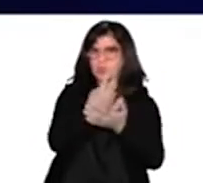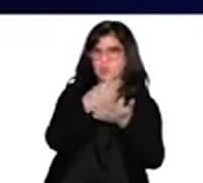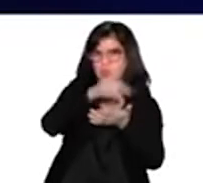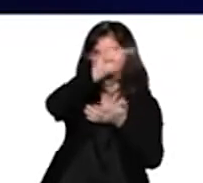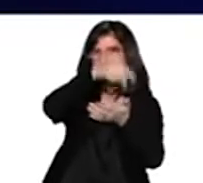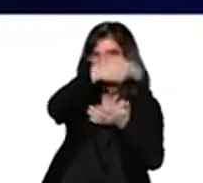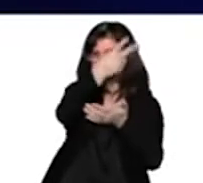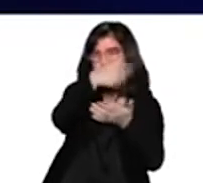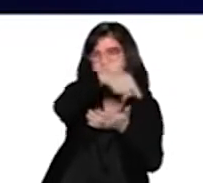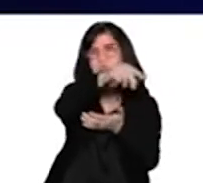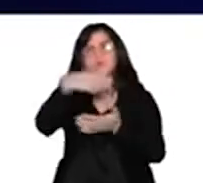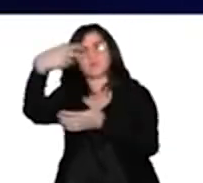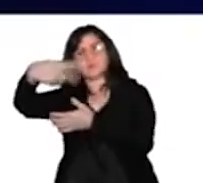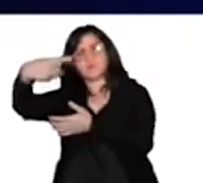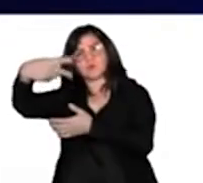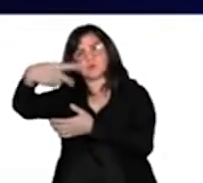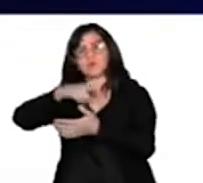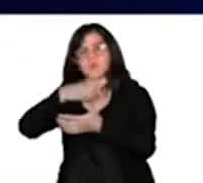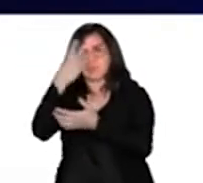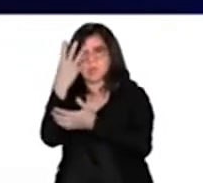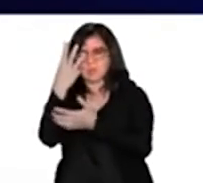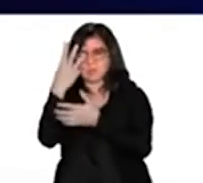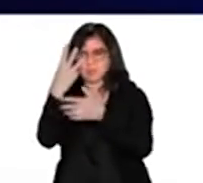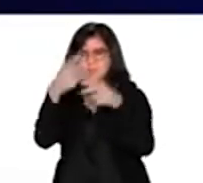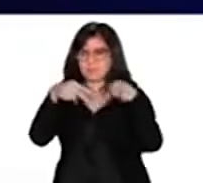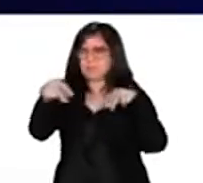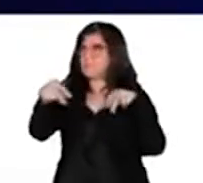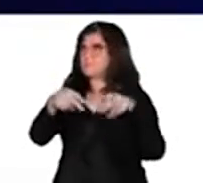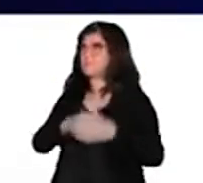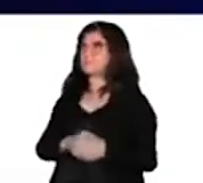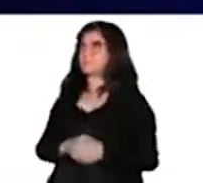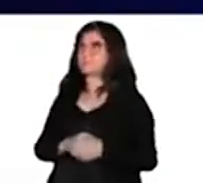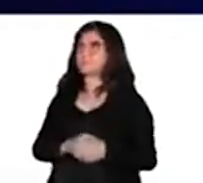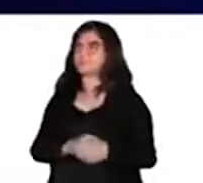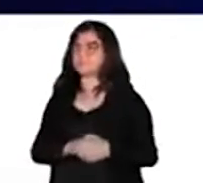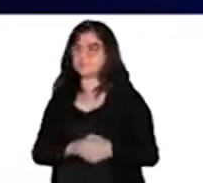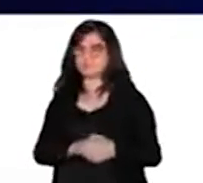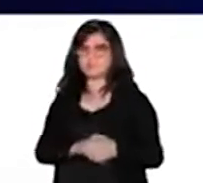acentos, e o terceiro e o segundo tem 3, né?